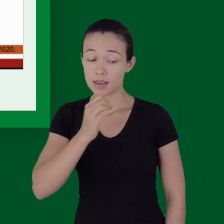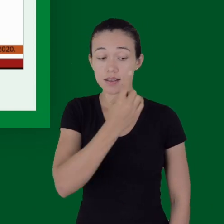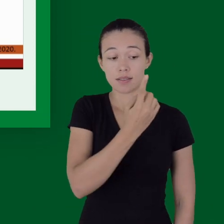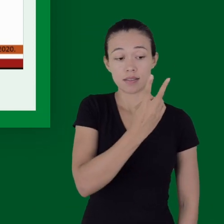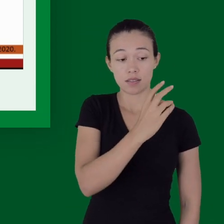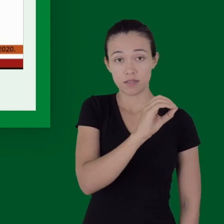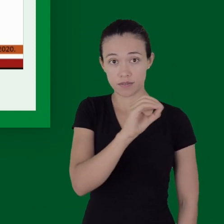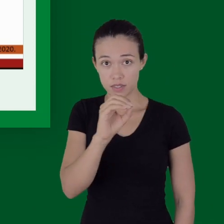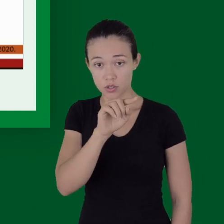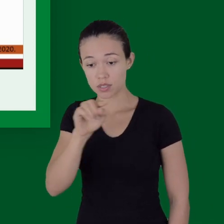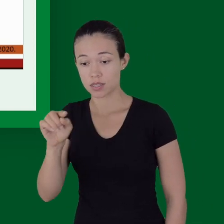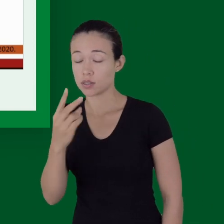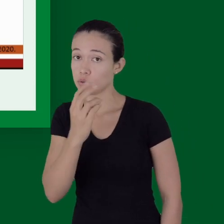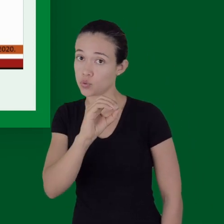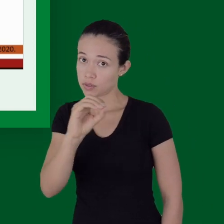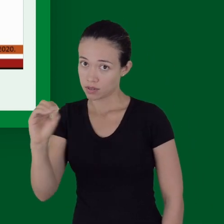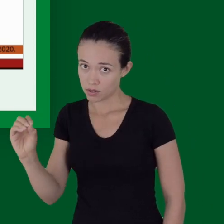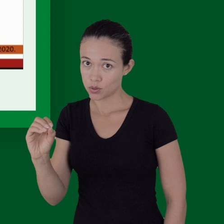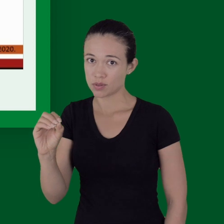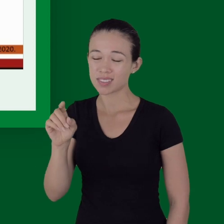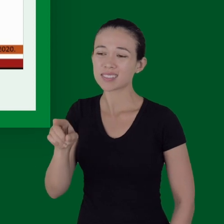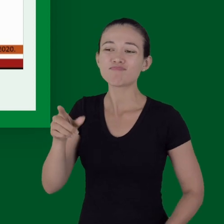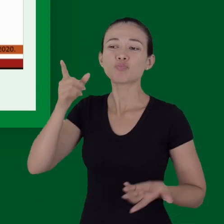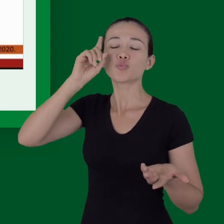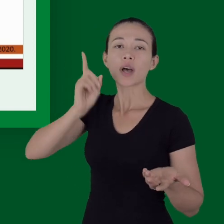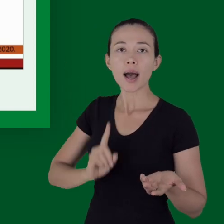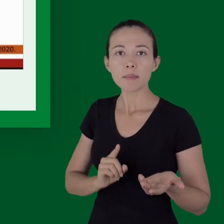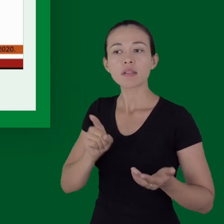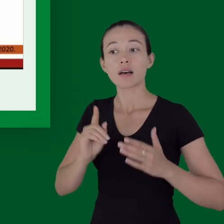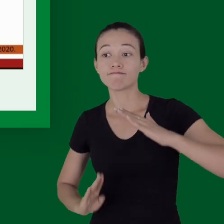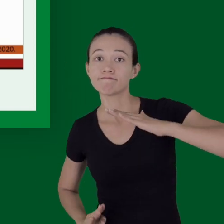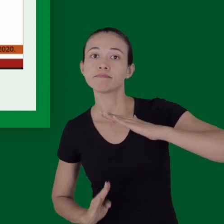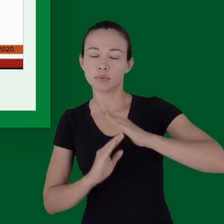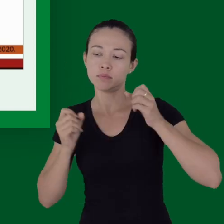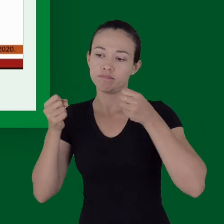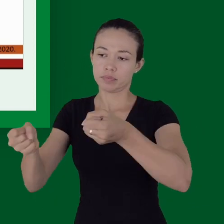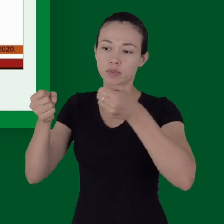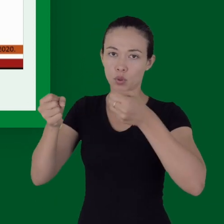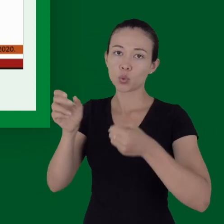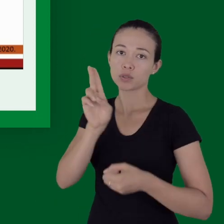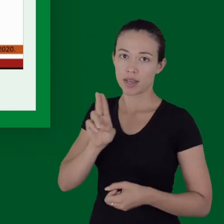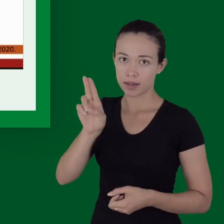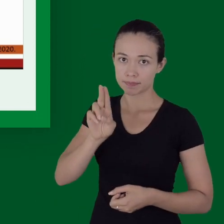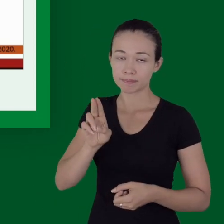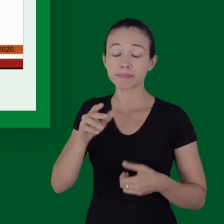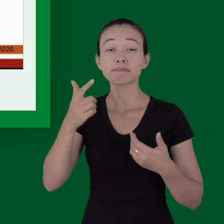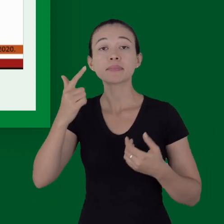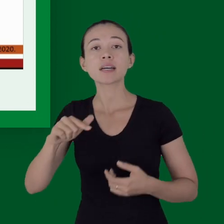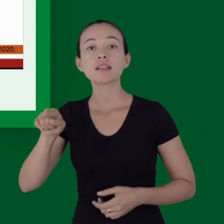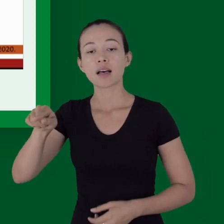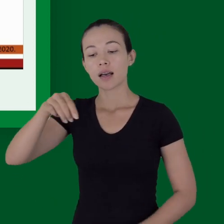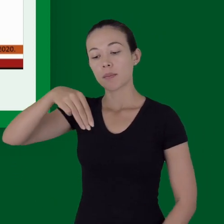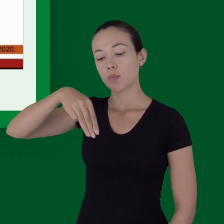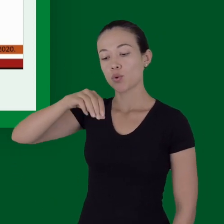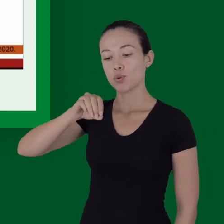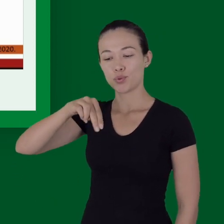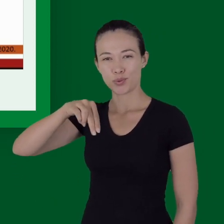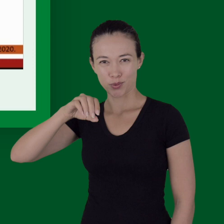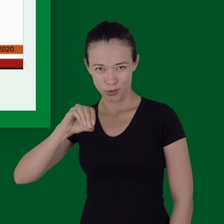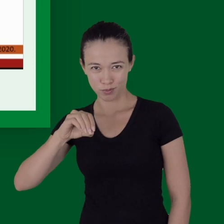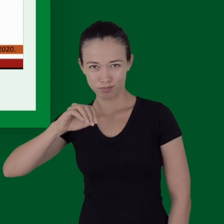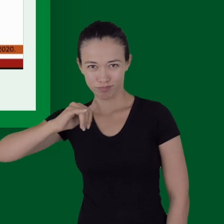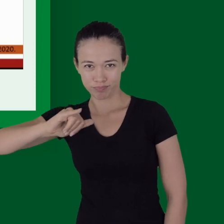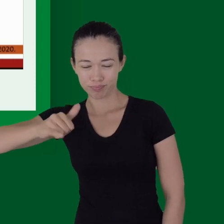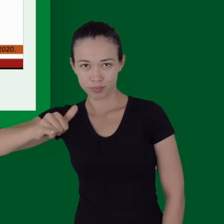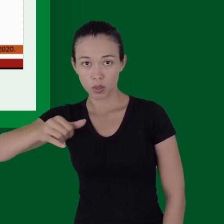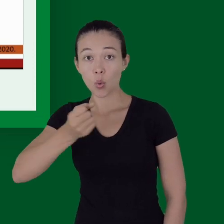bifásico 120 a 200, se desconhecida, usar sempre o máximo disponível, monofásica 360